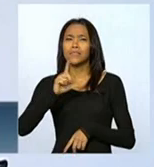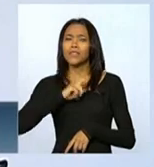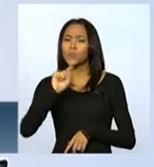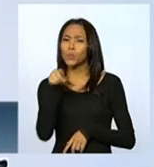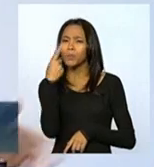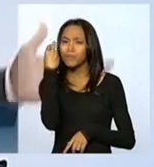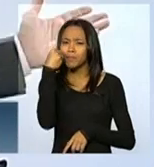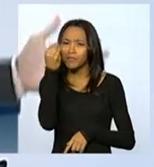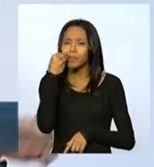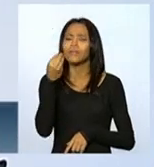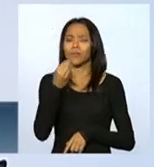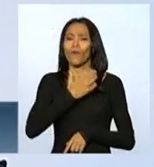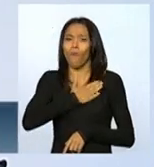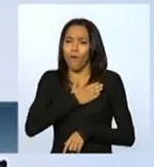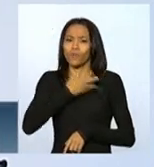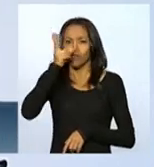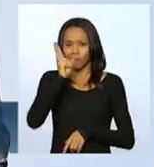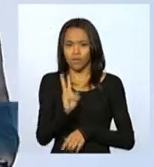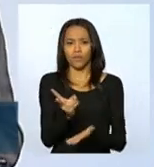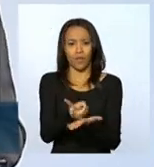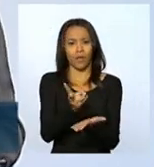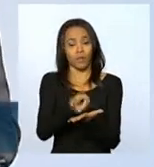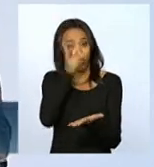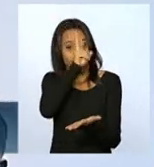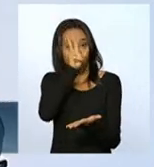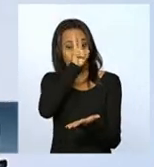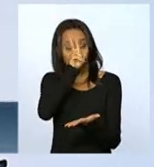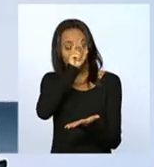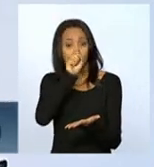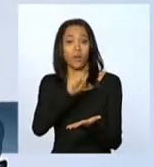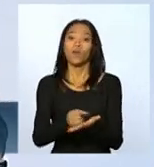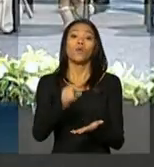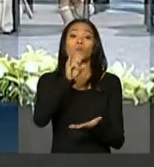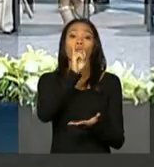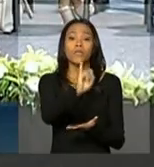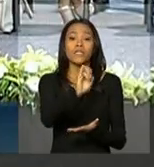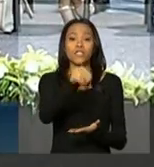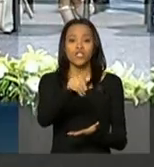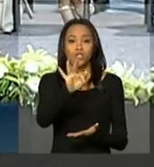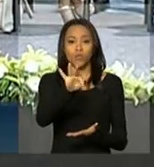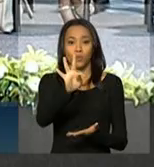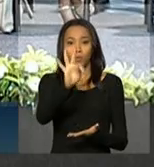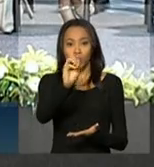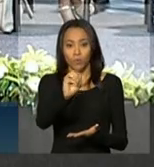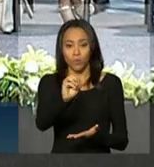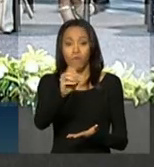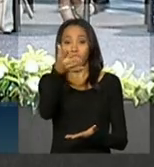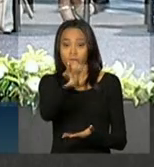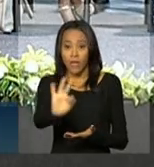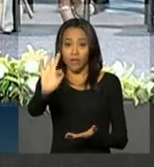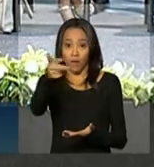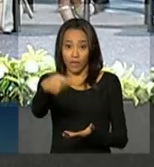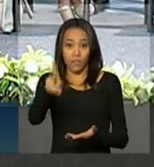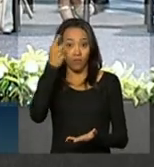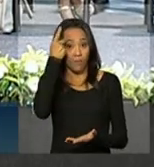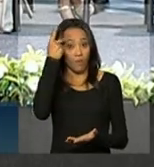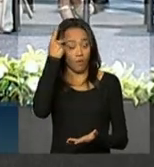particularmente eu gosto de lembrar com o reitor Modena. O Instituto Federal aqui de São Paulo,